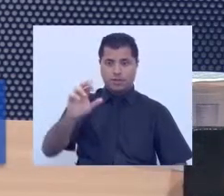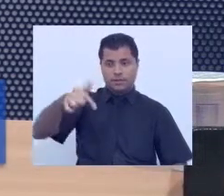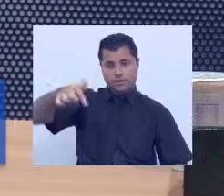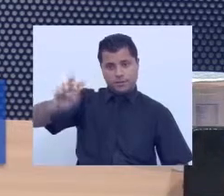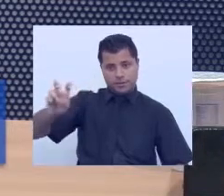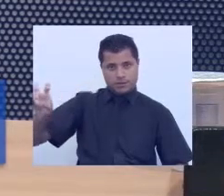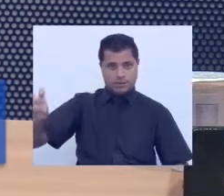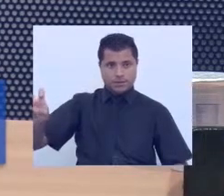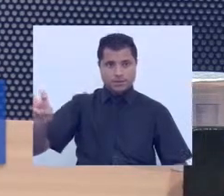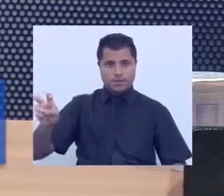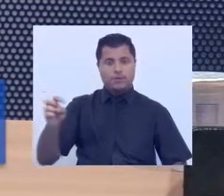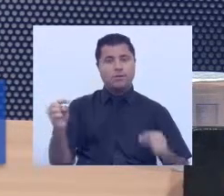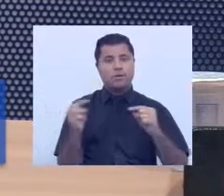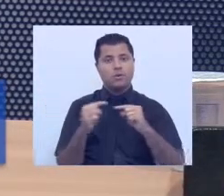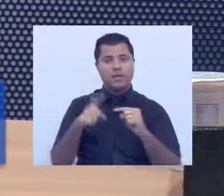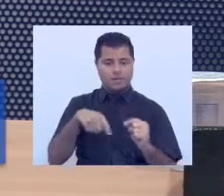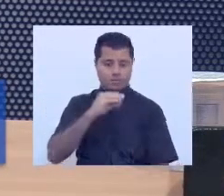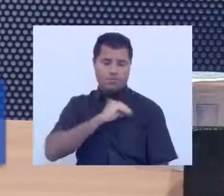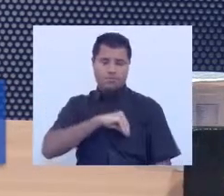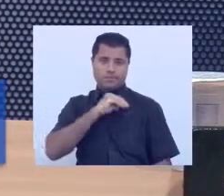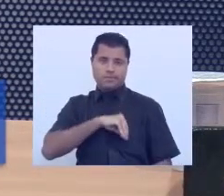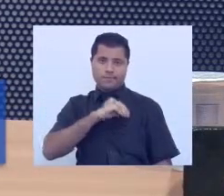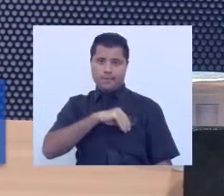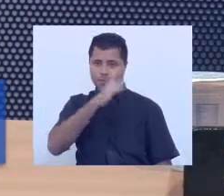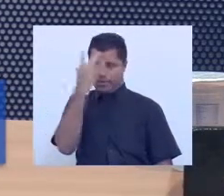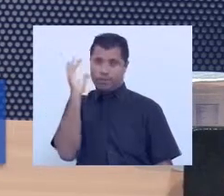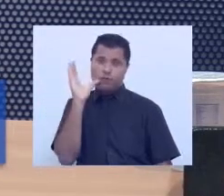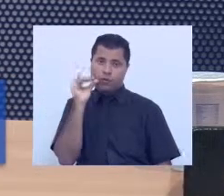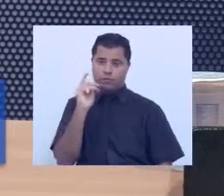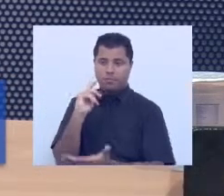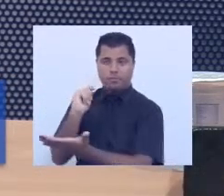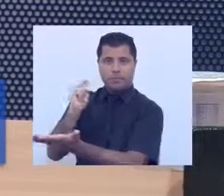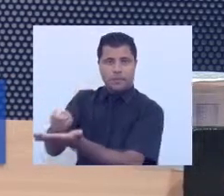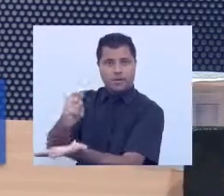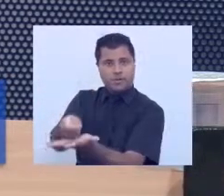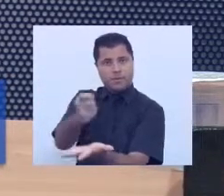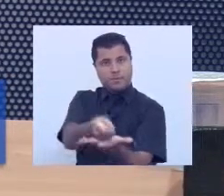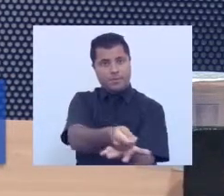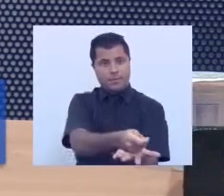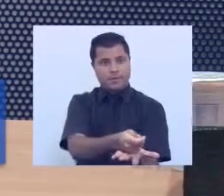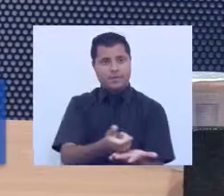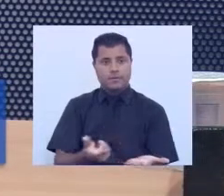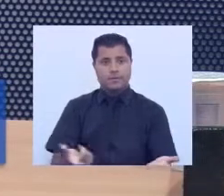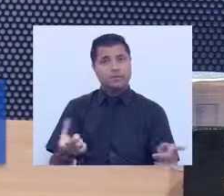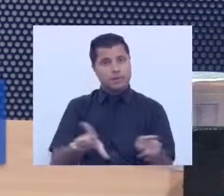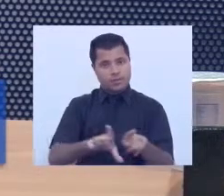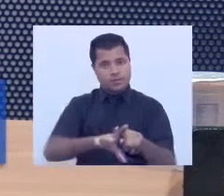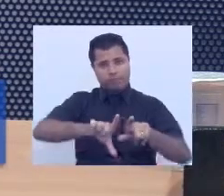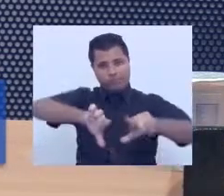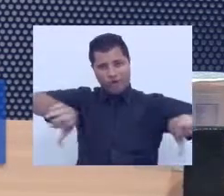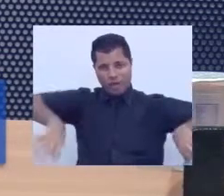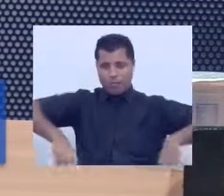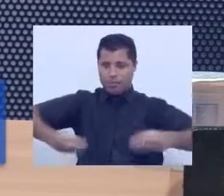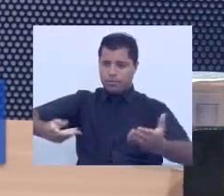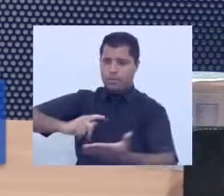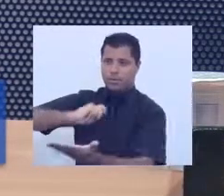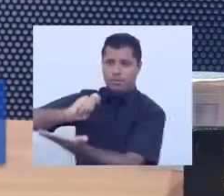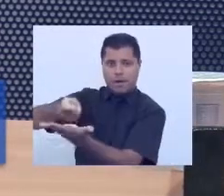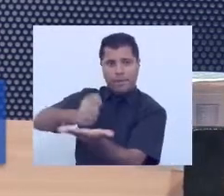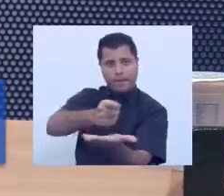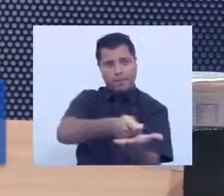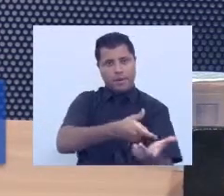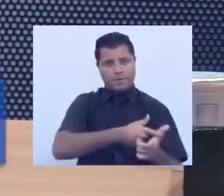R$ 1.780.655 se destinam à folha de pagamento e também para despesas ela vai dispor,